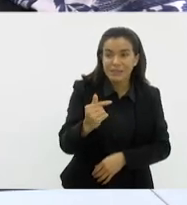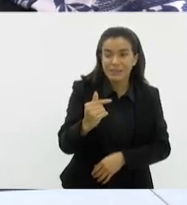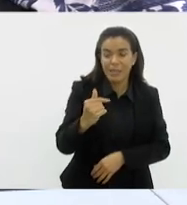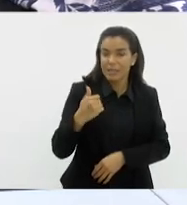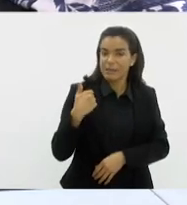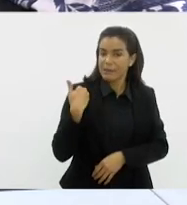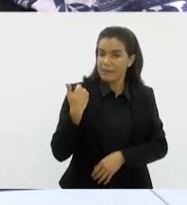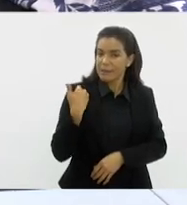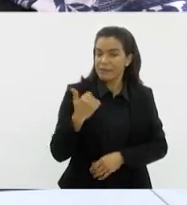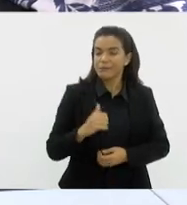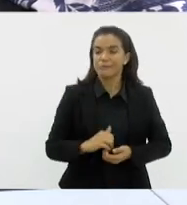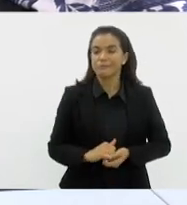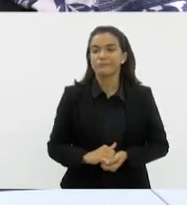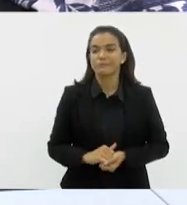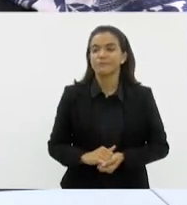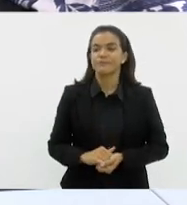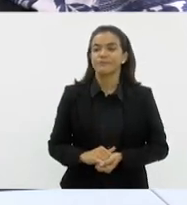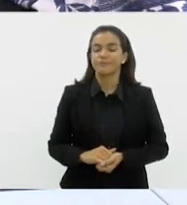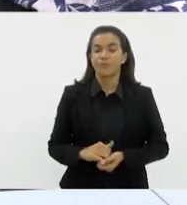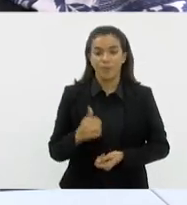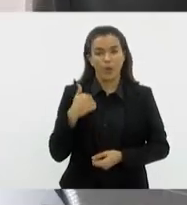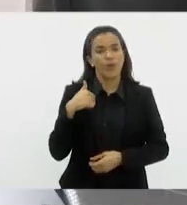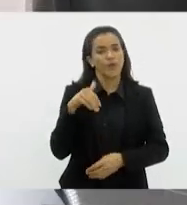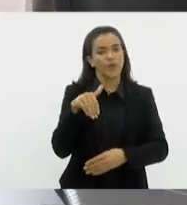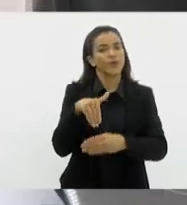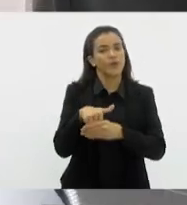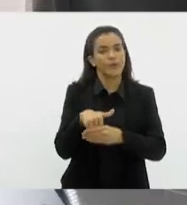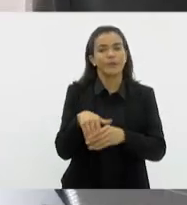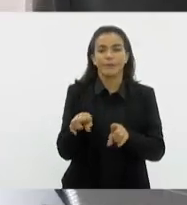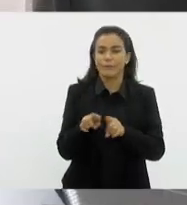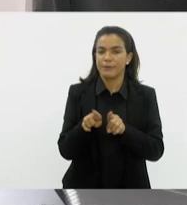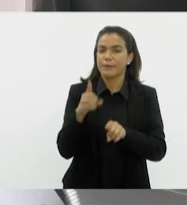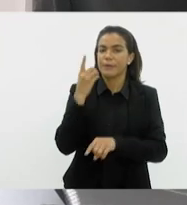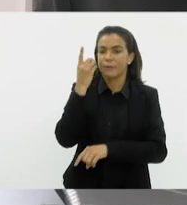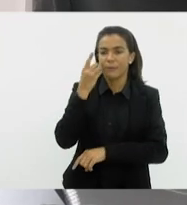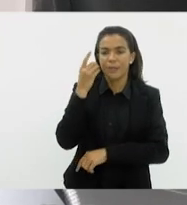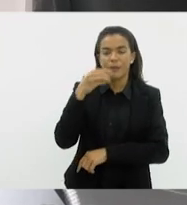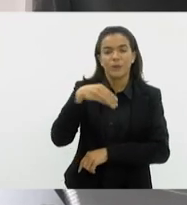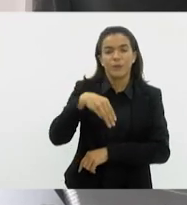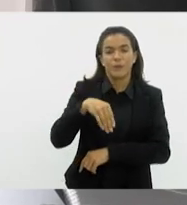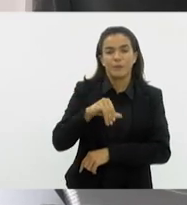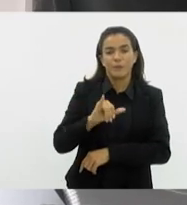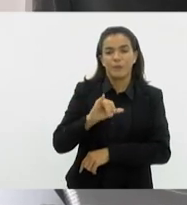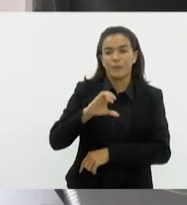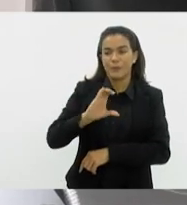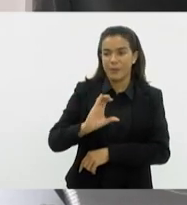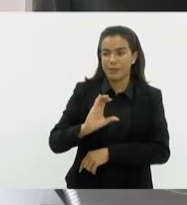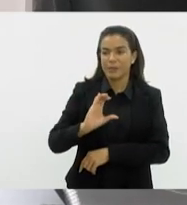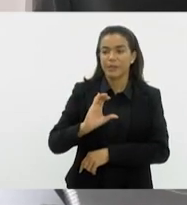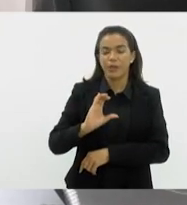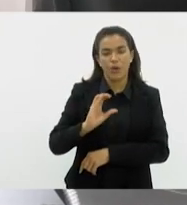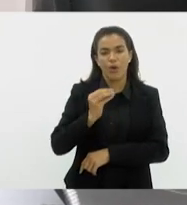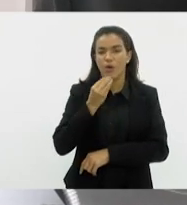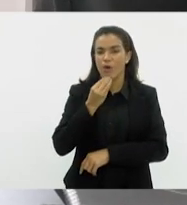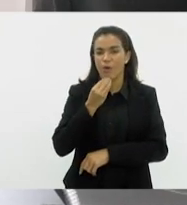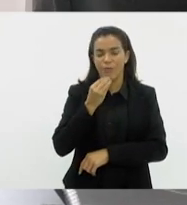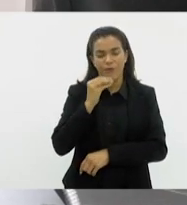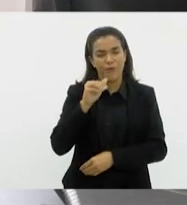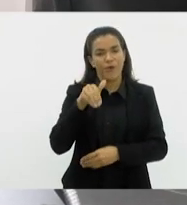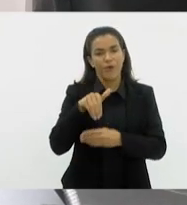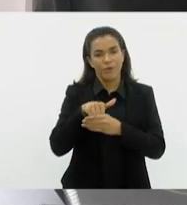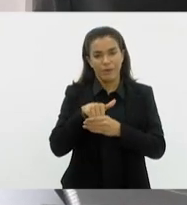bem pertinente o vosso projeto. Eu vou votar também, deputado Mink, eu vou votar também, pela, obviamente, pela constitucionalidade com